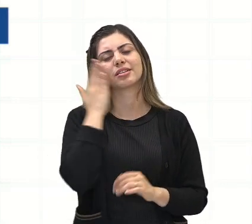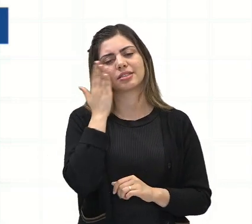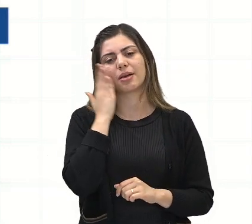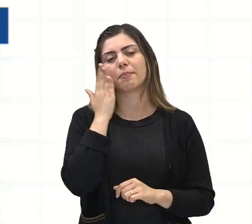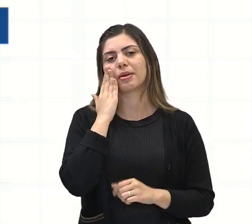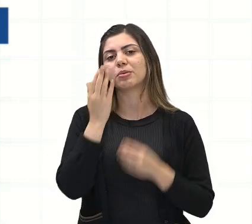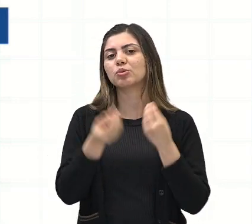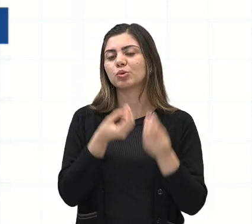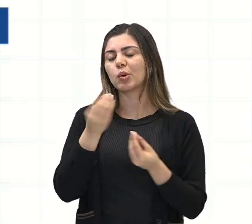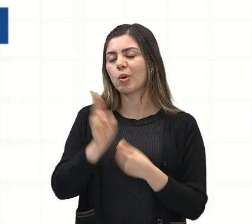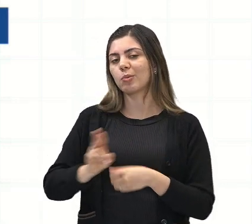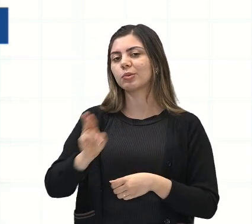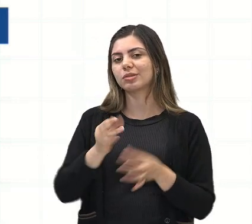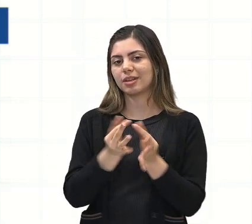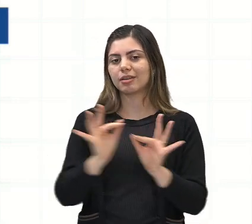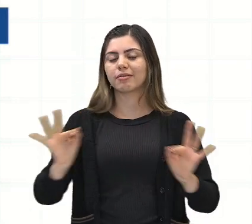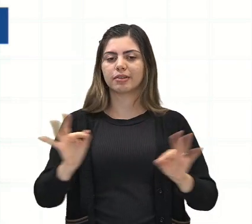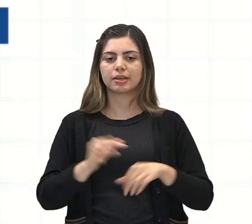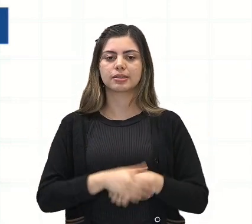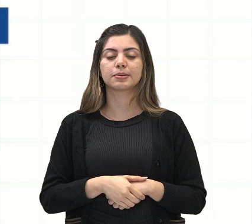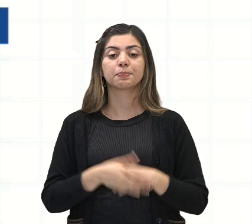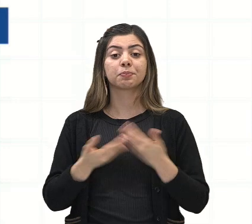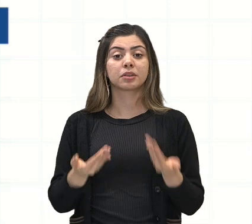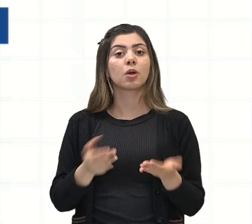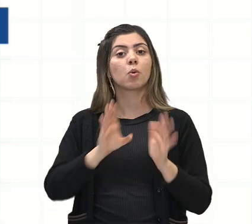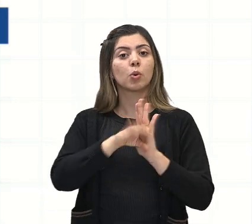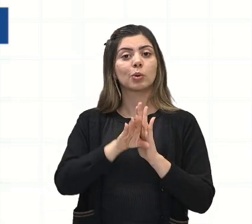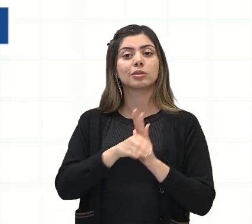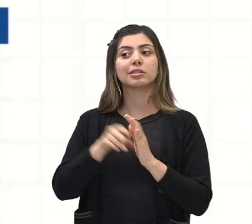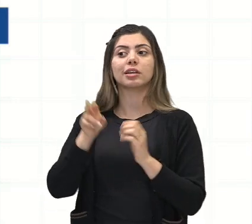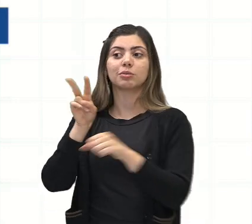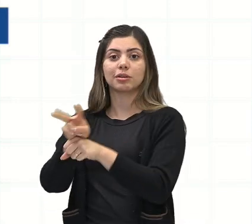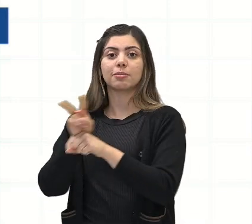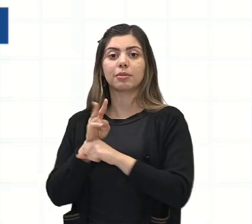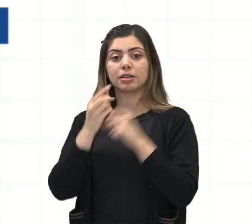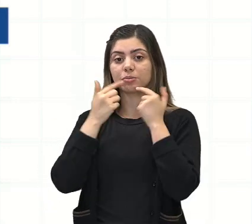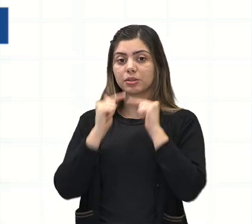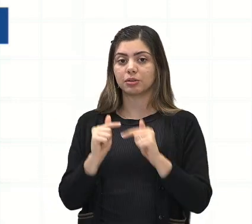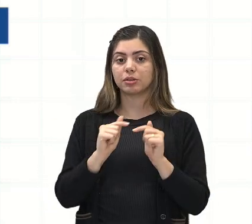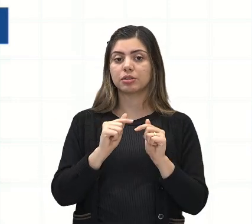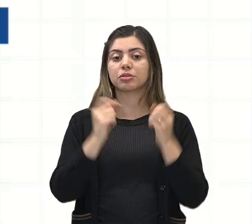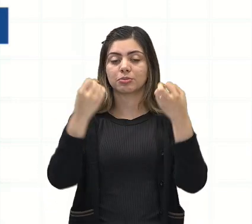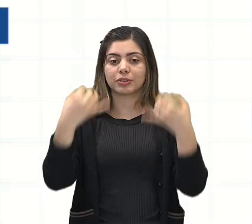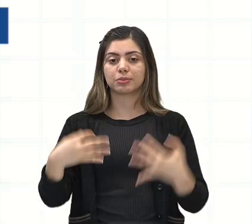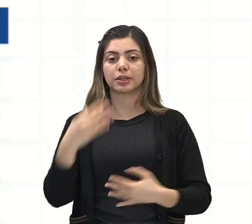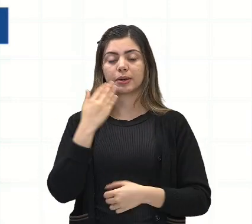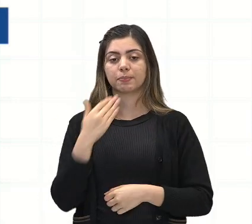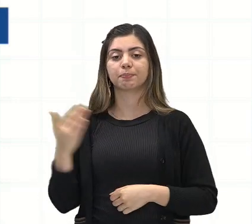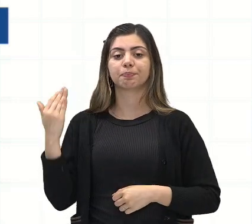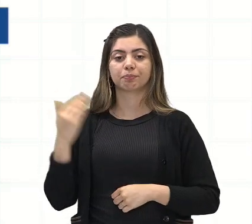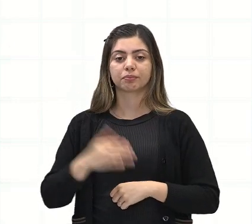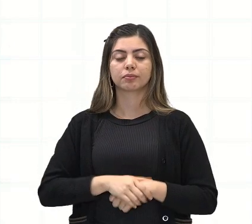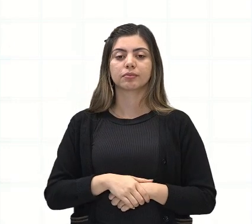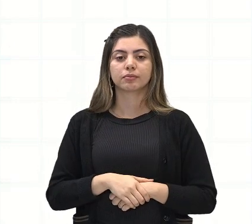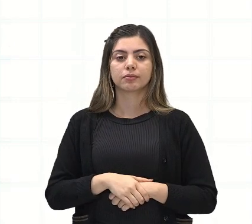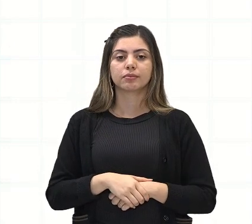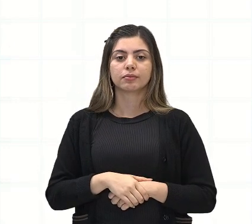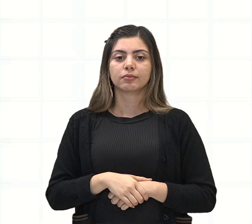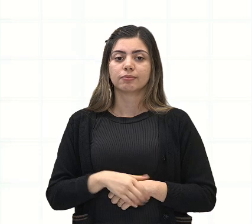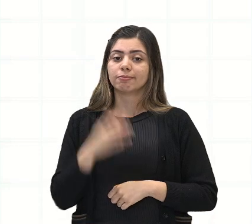são utilizadas. Então, o conceito de estrangeirismo, na sequência, o que é